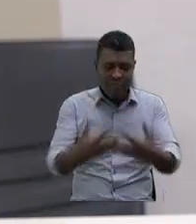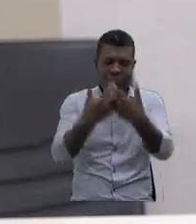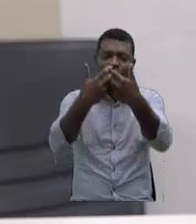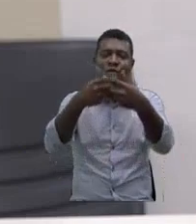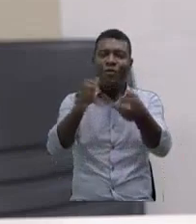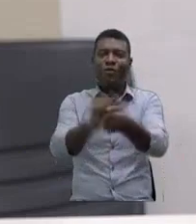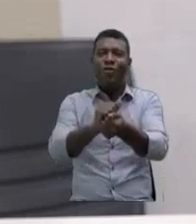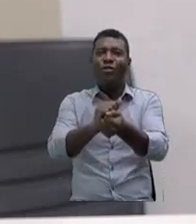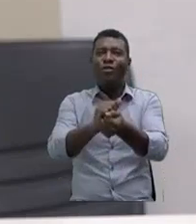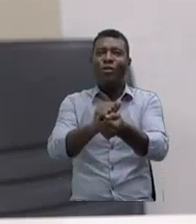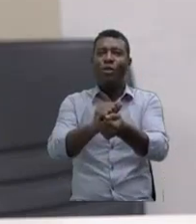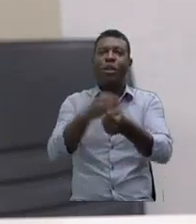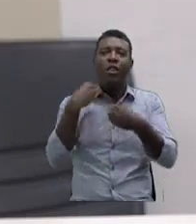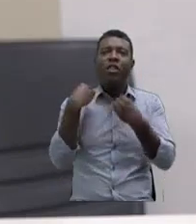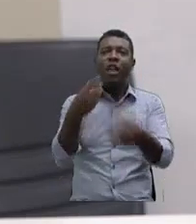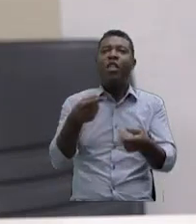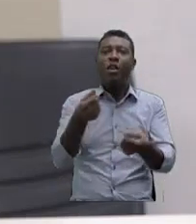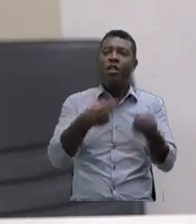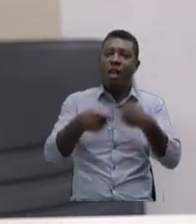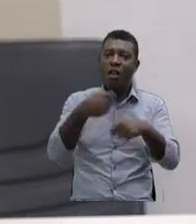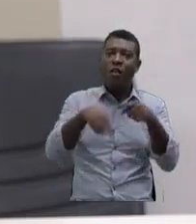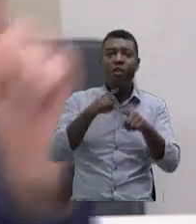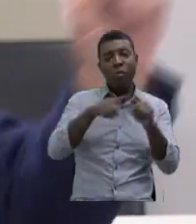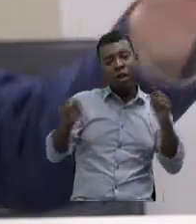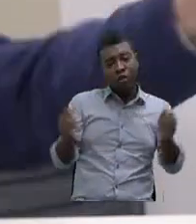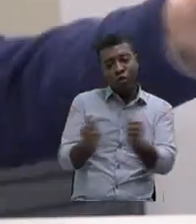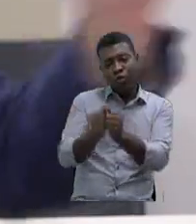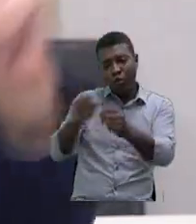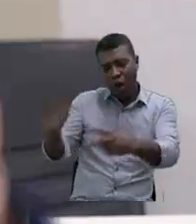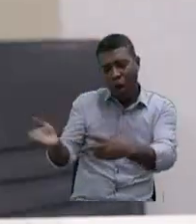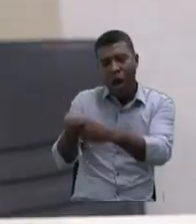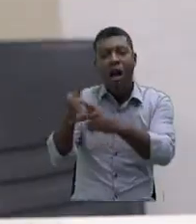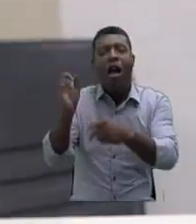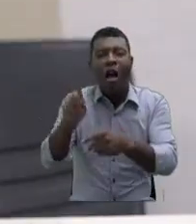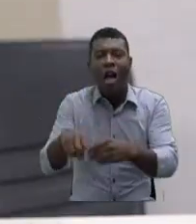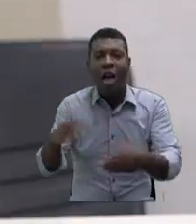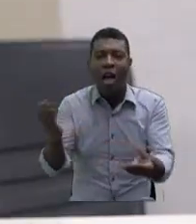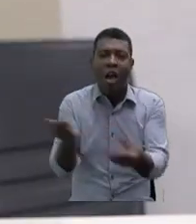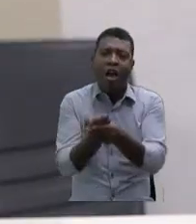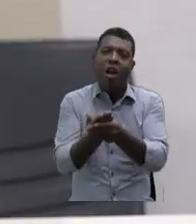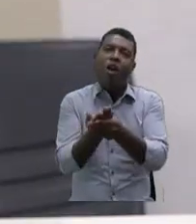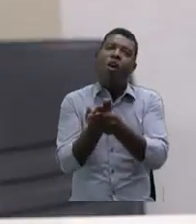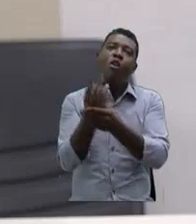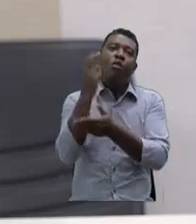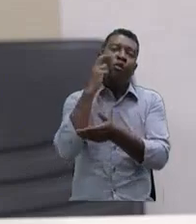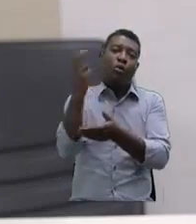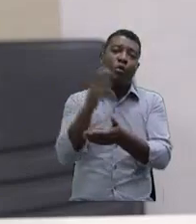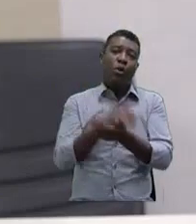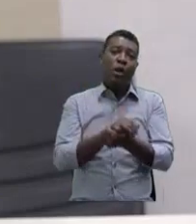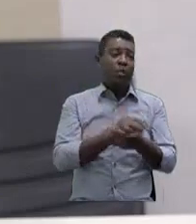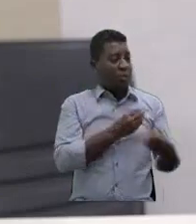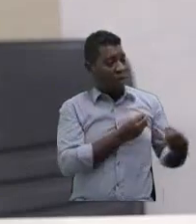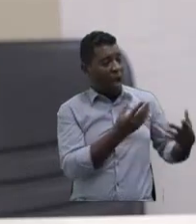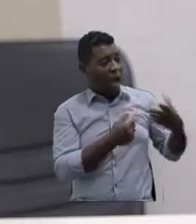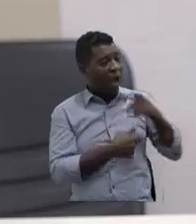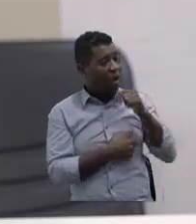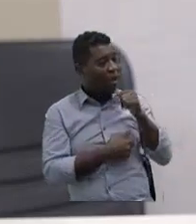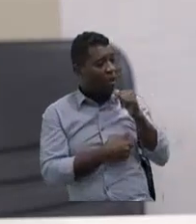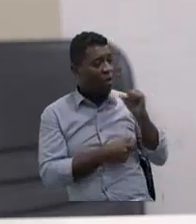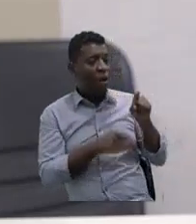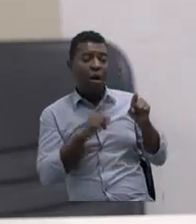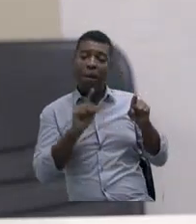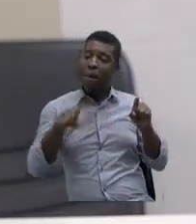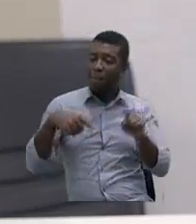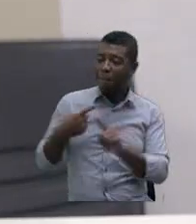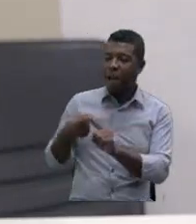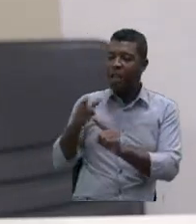oferecendo negócios, mas oferecendo como recheio cultura, oferecendo água nas instâncias hidrominerais, mas a gastronomia como um